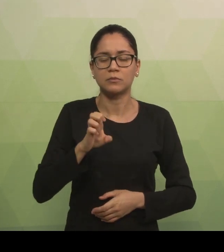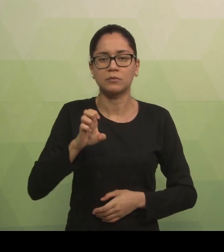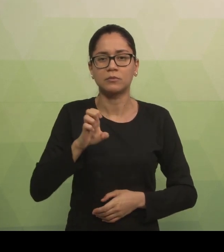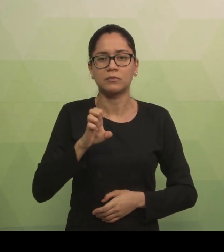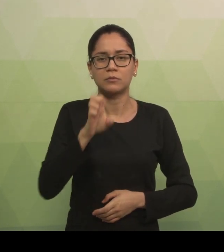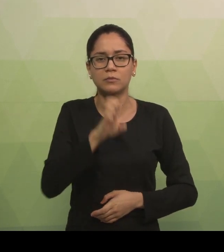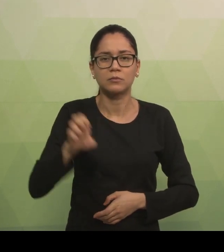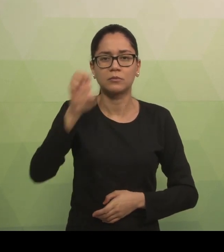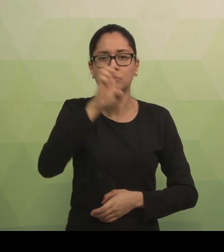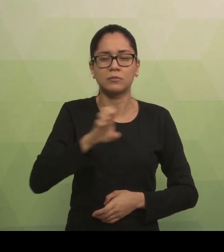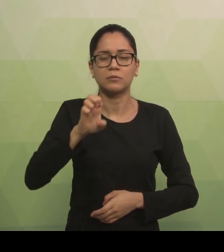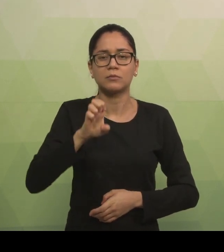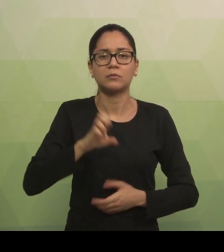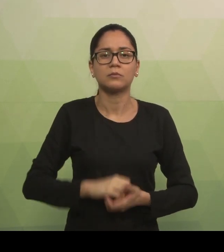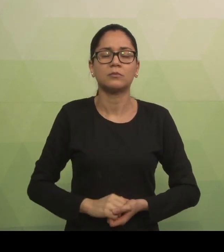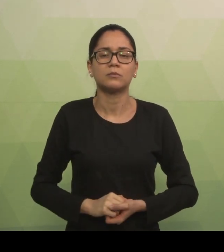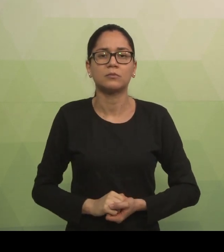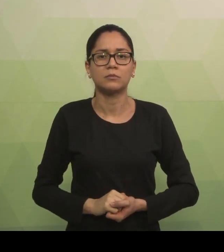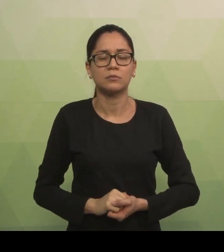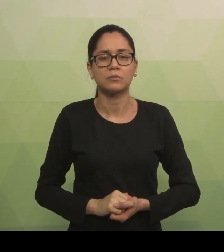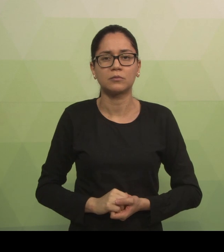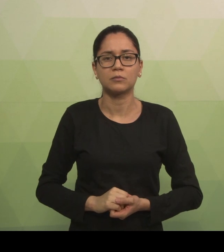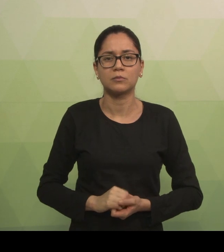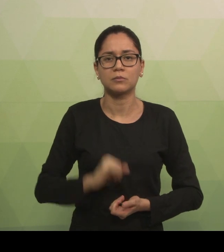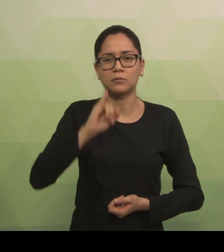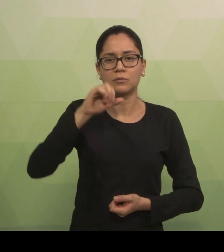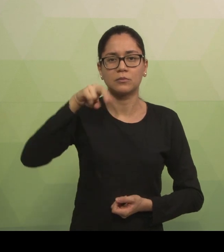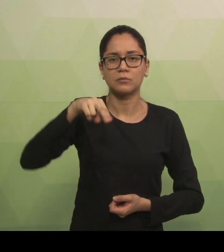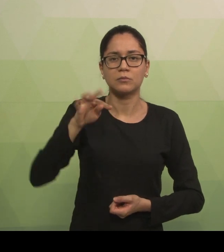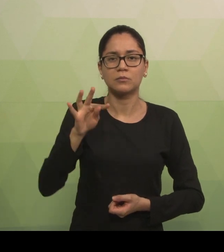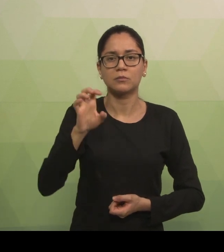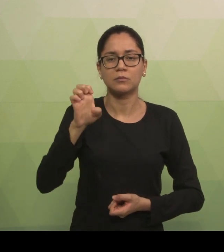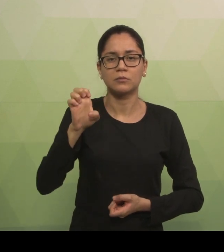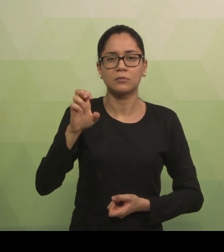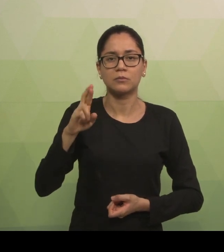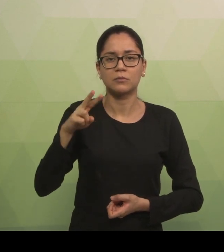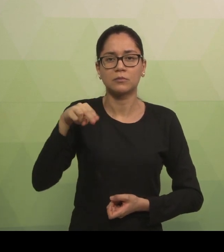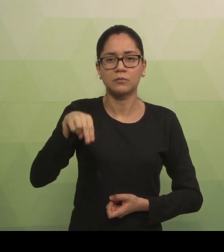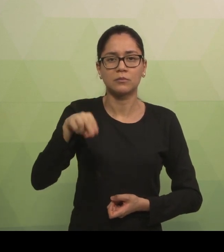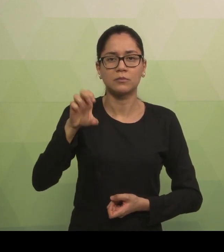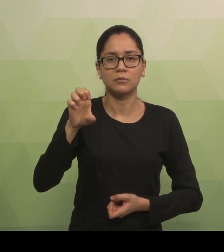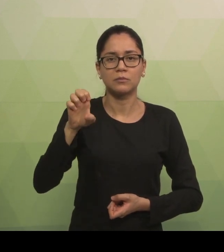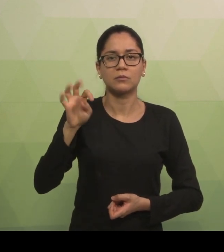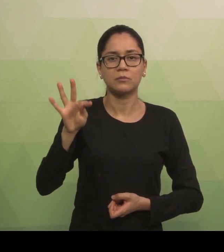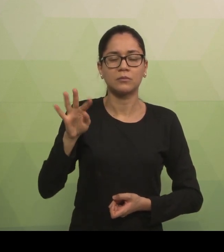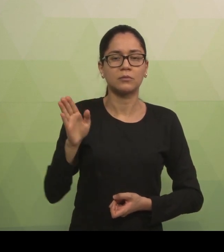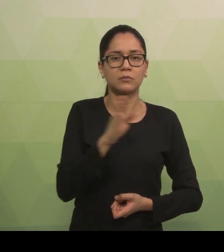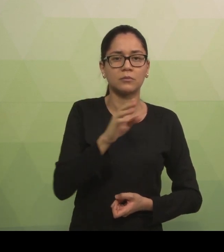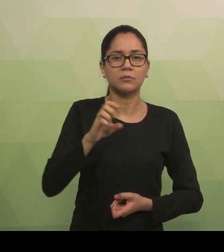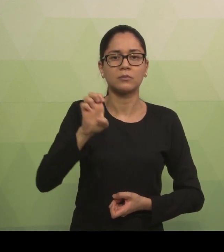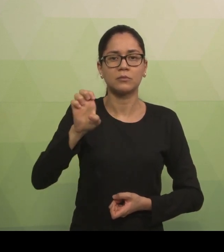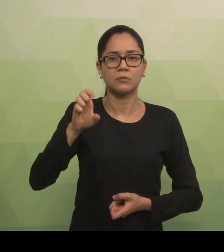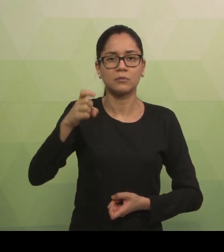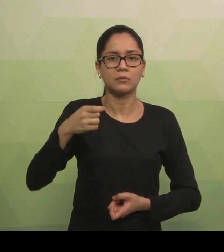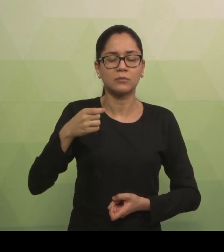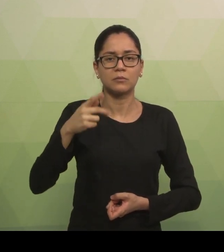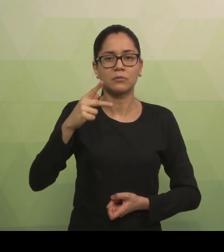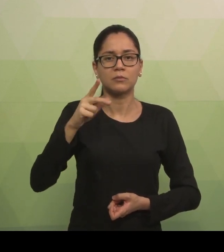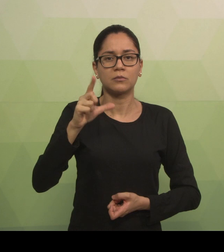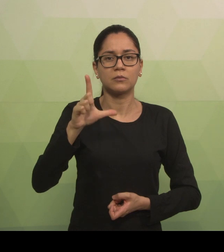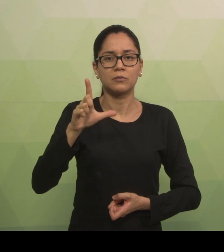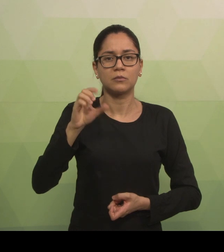como por exemplo o Internet Explorer da Microsoft, o Netscape Navigator. O surgimento acelerado de provedores